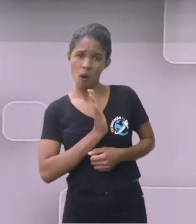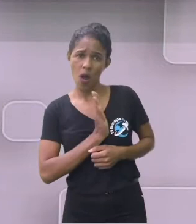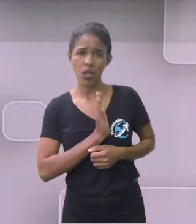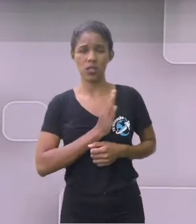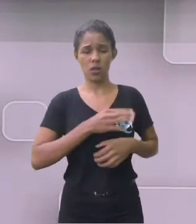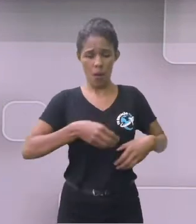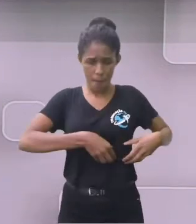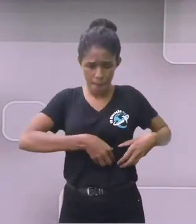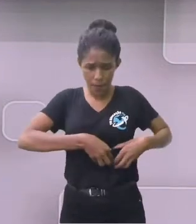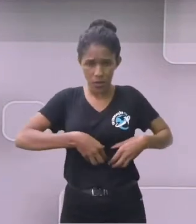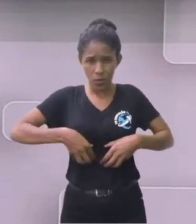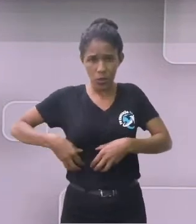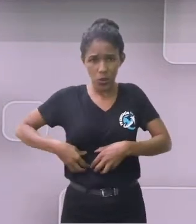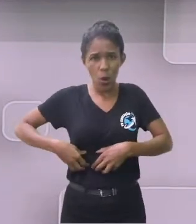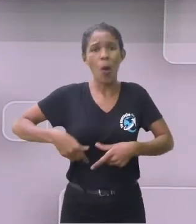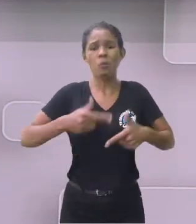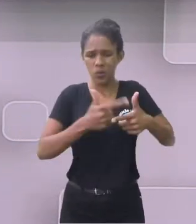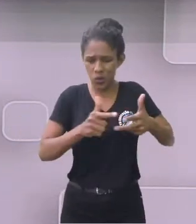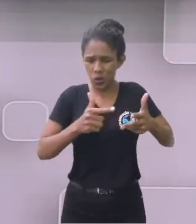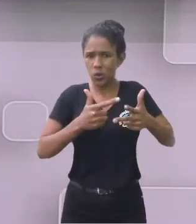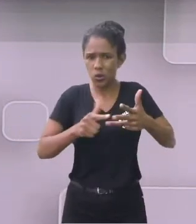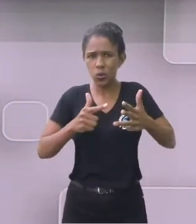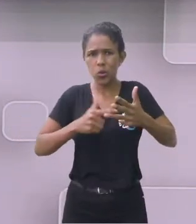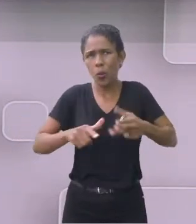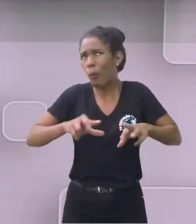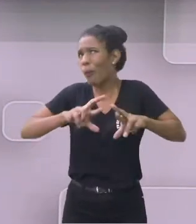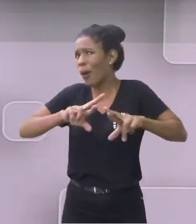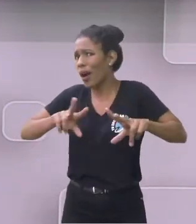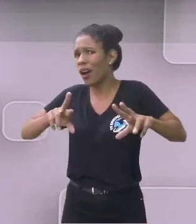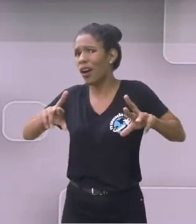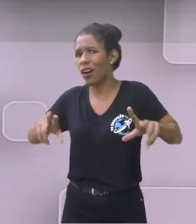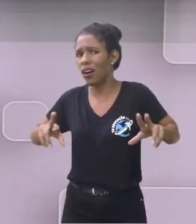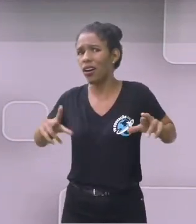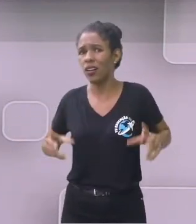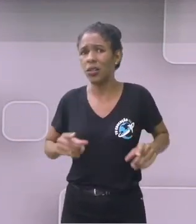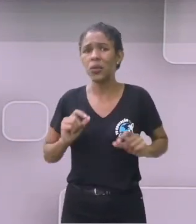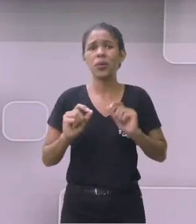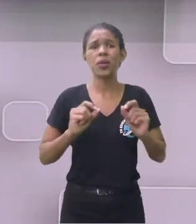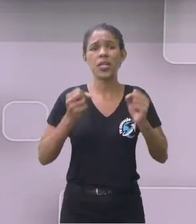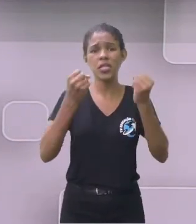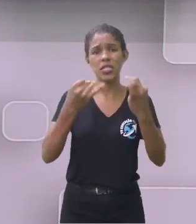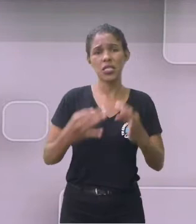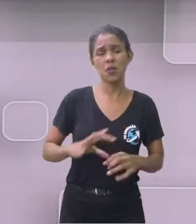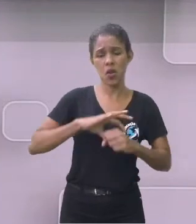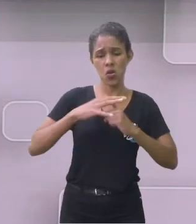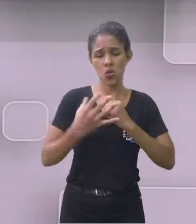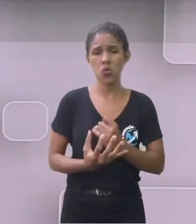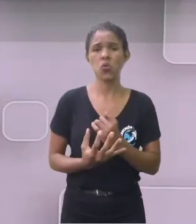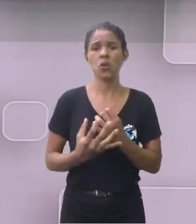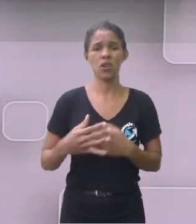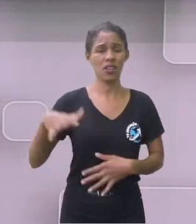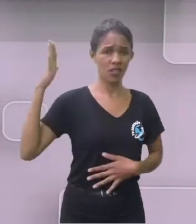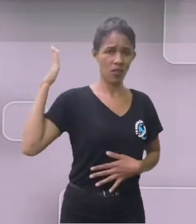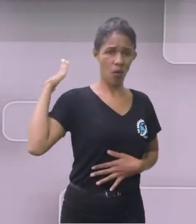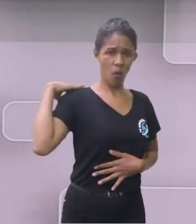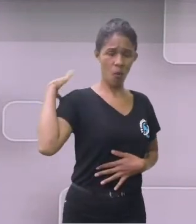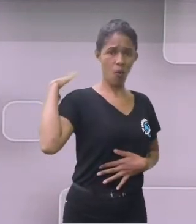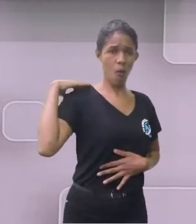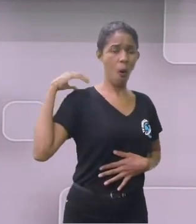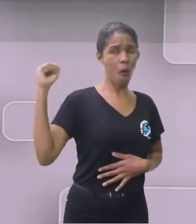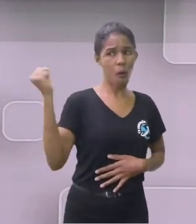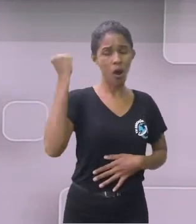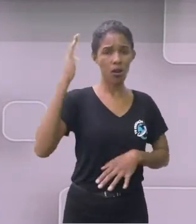rins, bexiga e intestino, o que pode explicar as manifestações extrapulmonares da doença. Apesar dos avanços